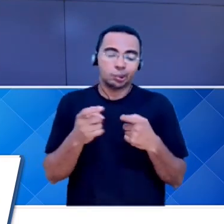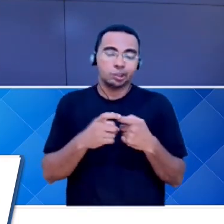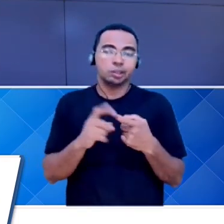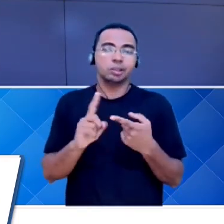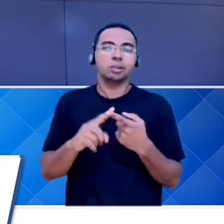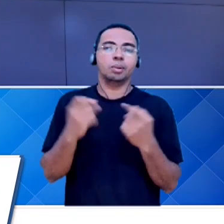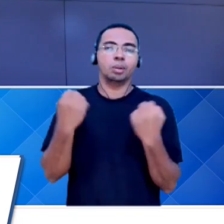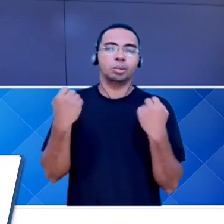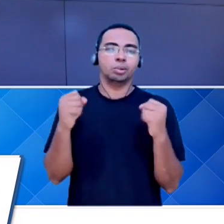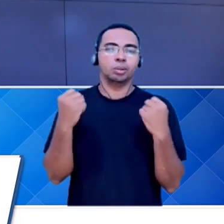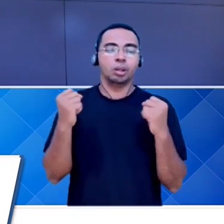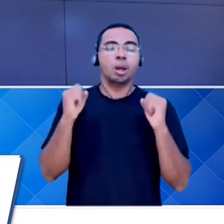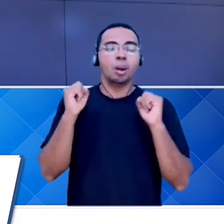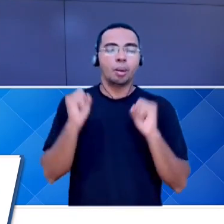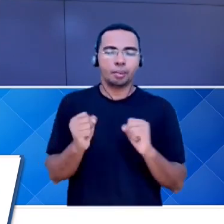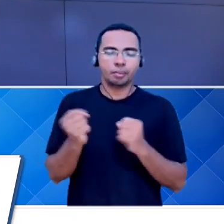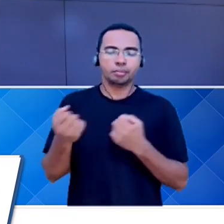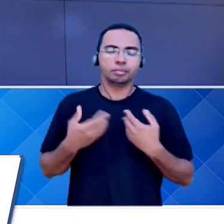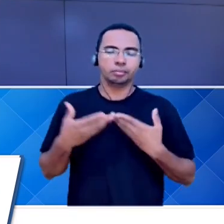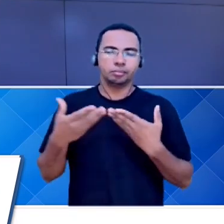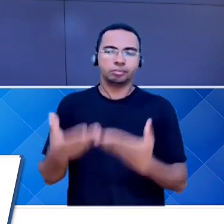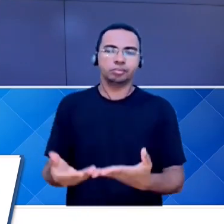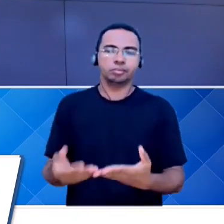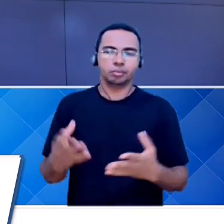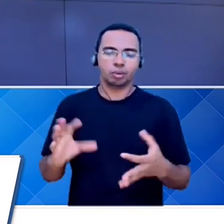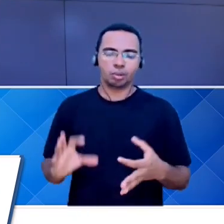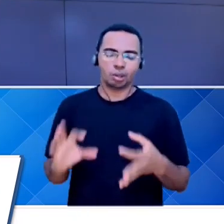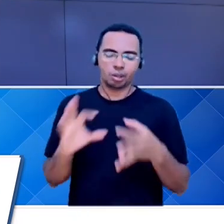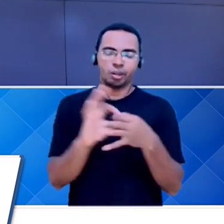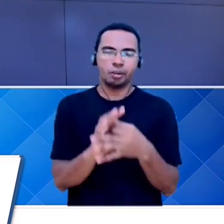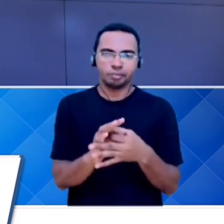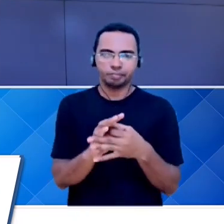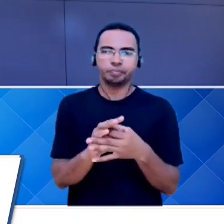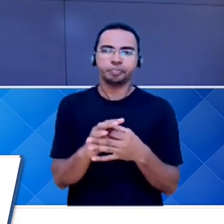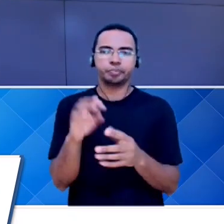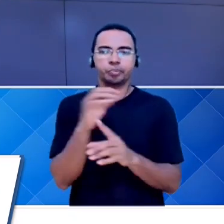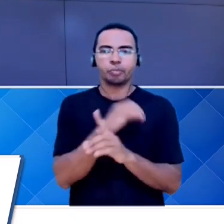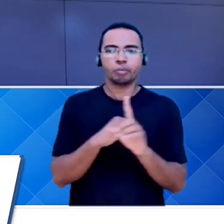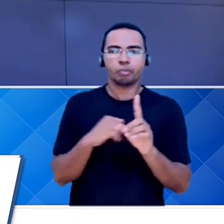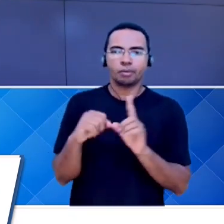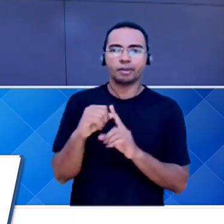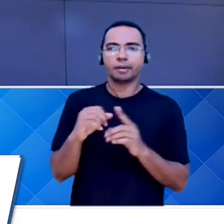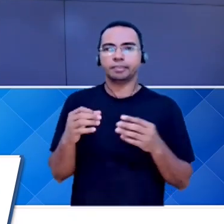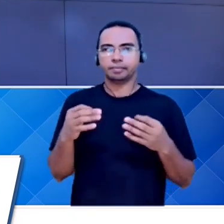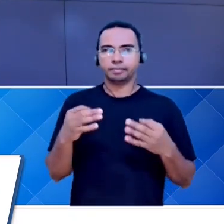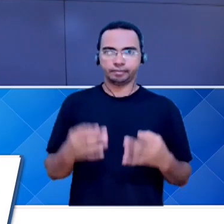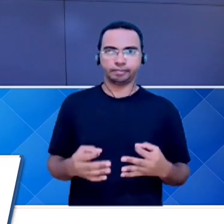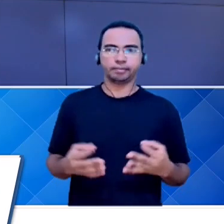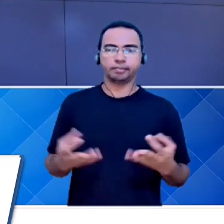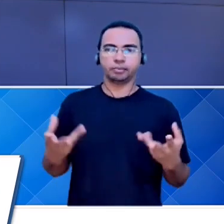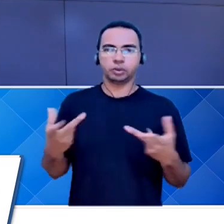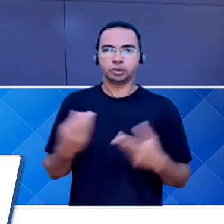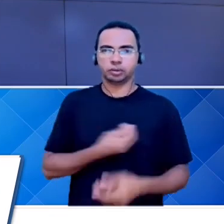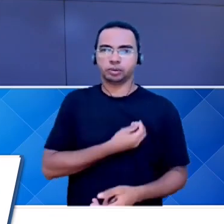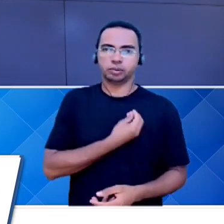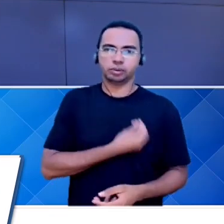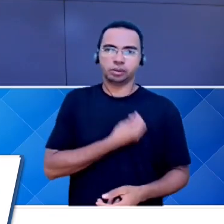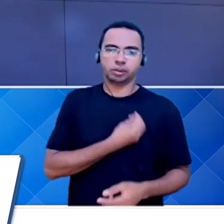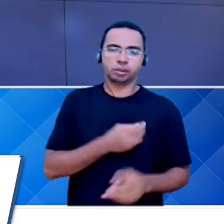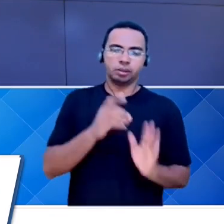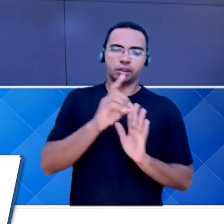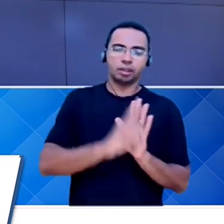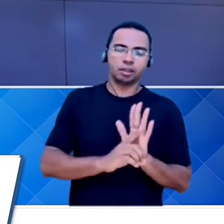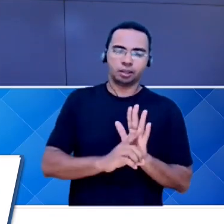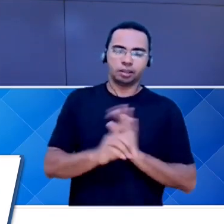isso pode trazer uma integração social adequada e qualidade de vida com dignidade, além